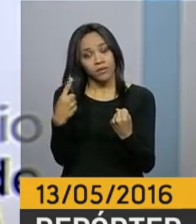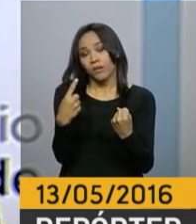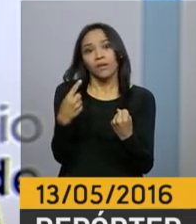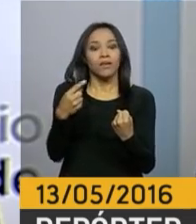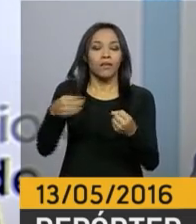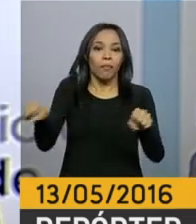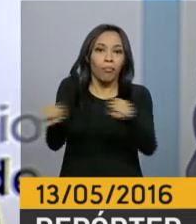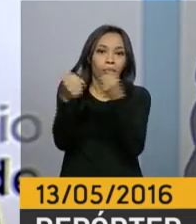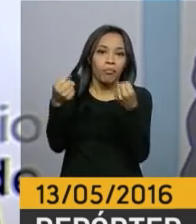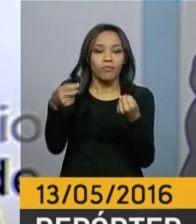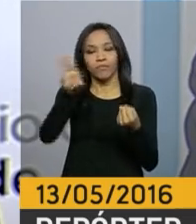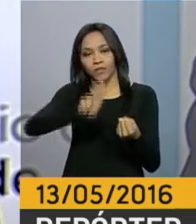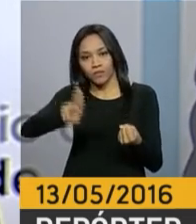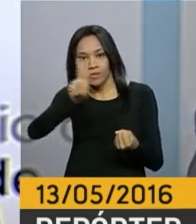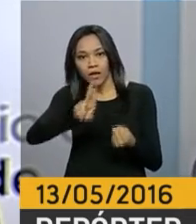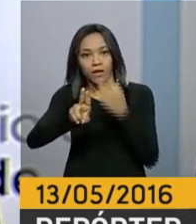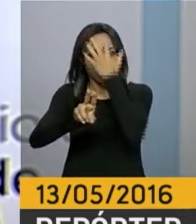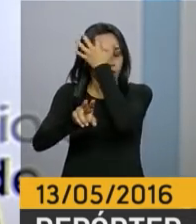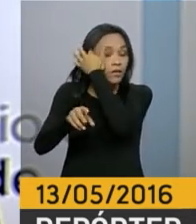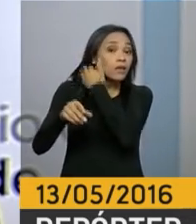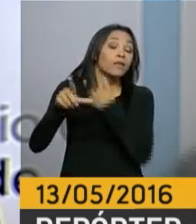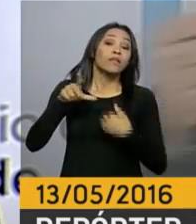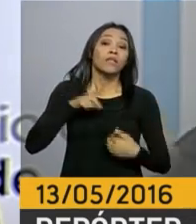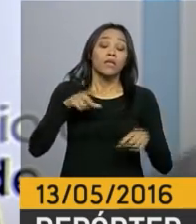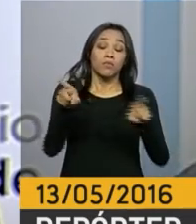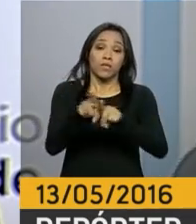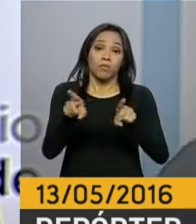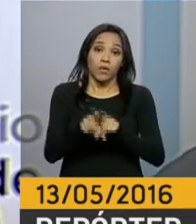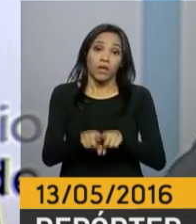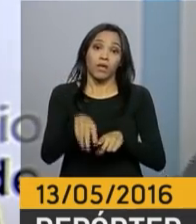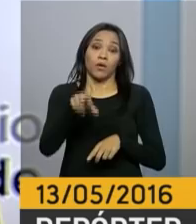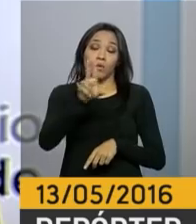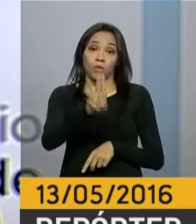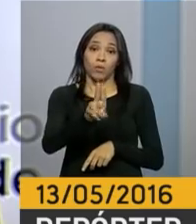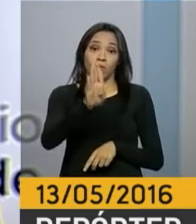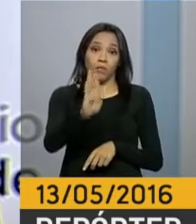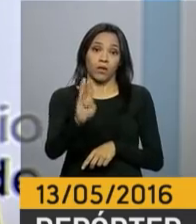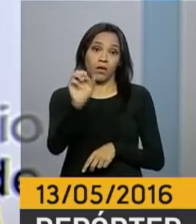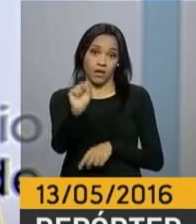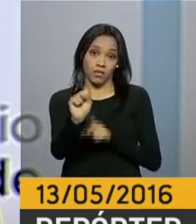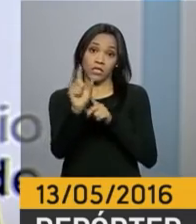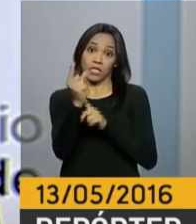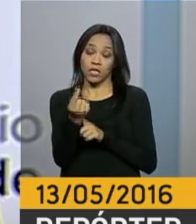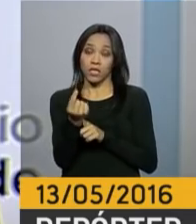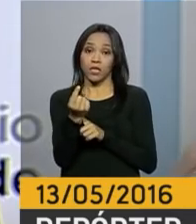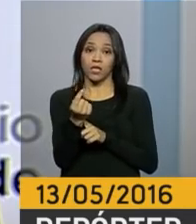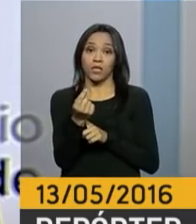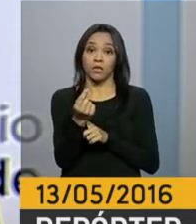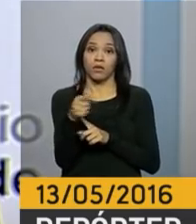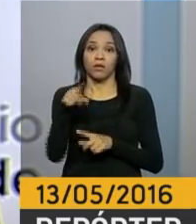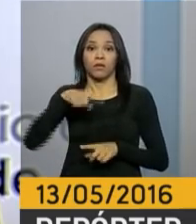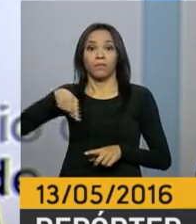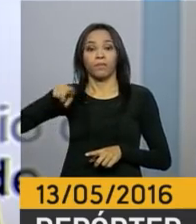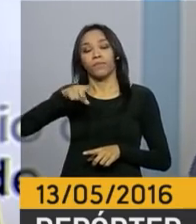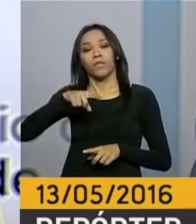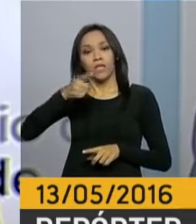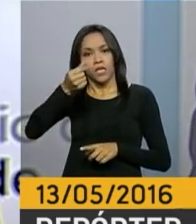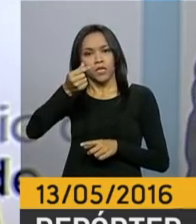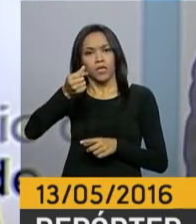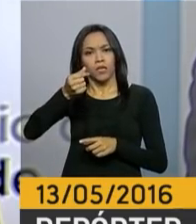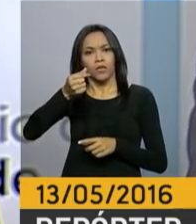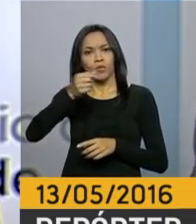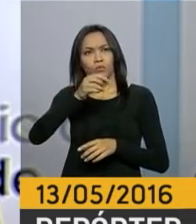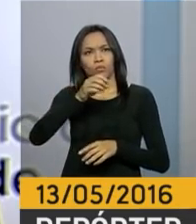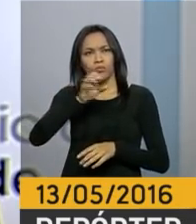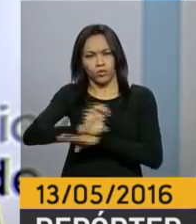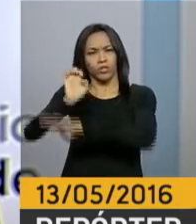UBS unidades básicas de saúde que os prefeitos receberam através de mendas parlamentares dos seus eh dos seus